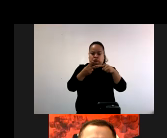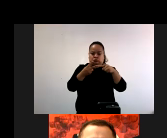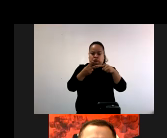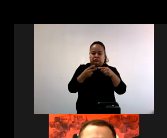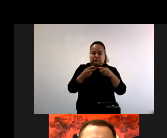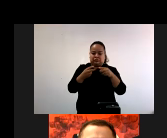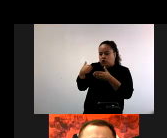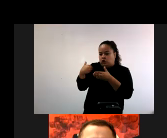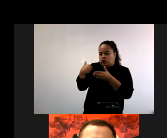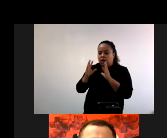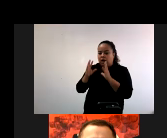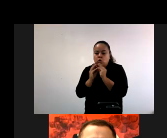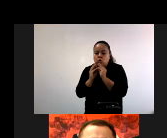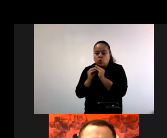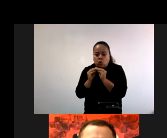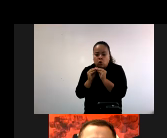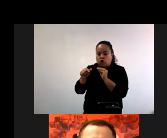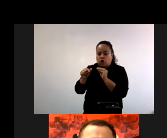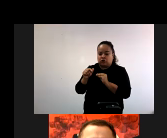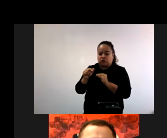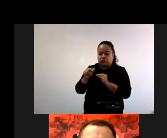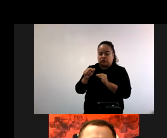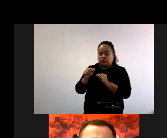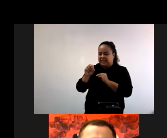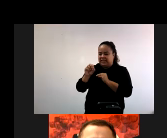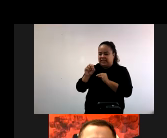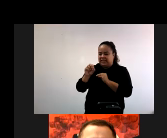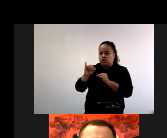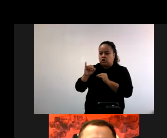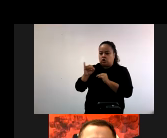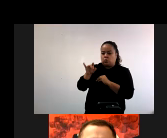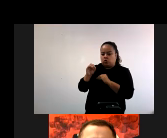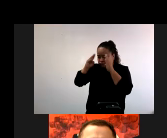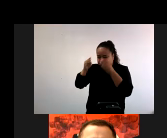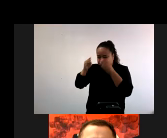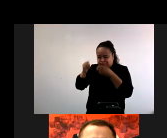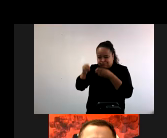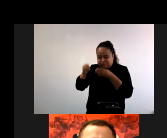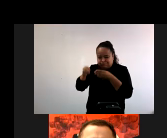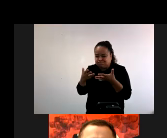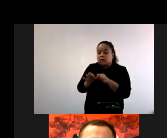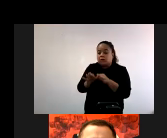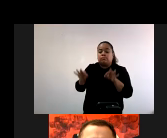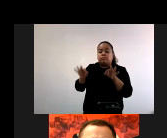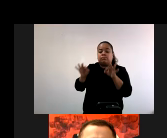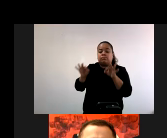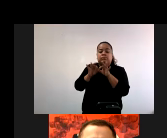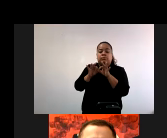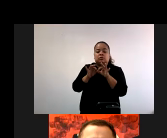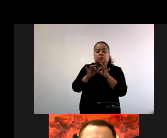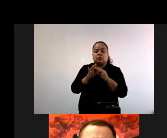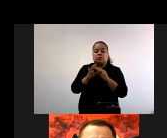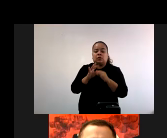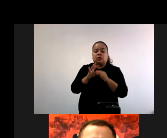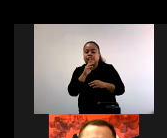junho, onde nos enfocamos no uso apropriado da linguagem para evitar o estigma e a